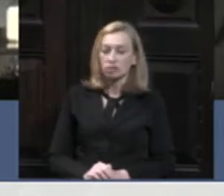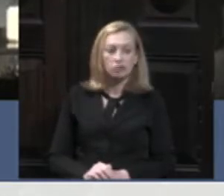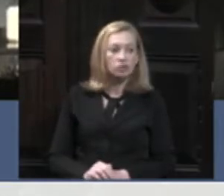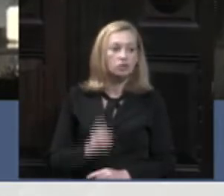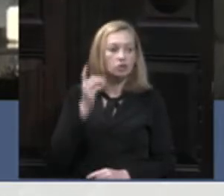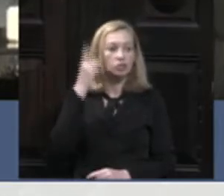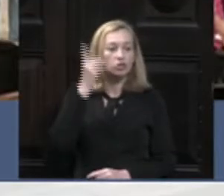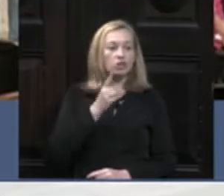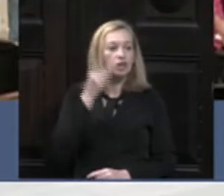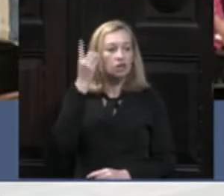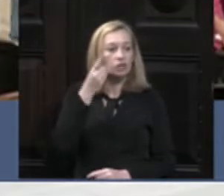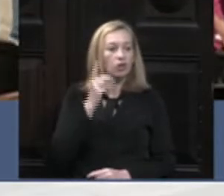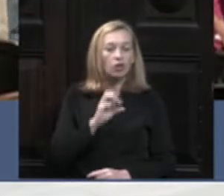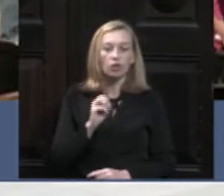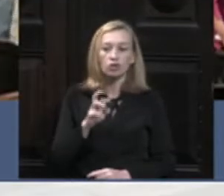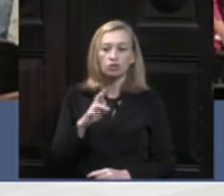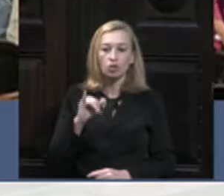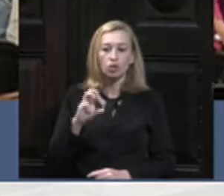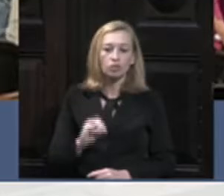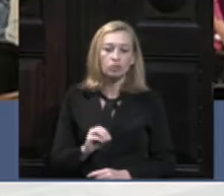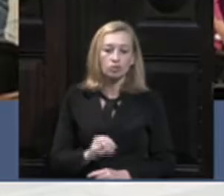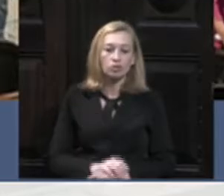Deputado Osório.